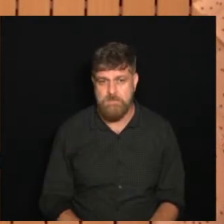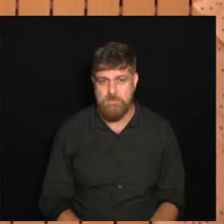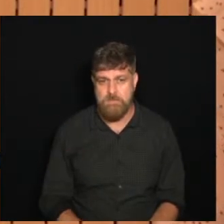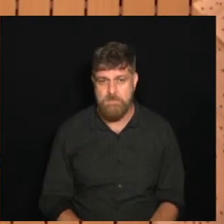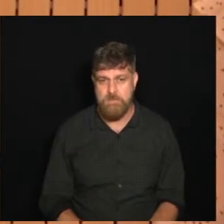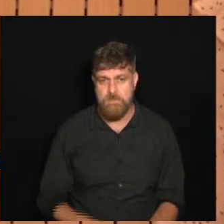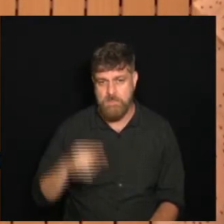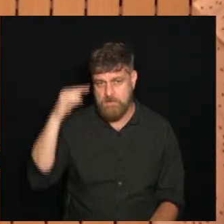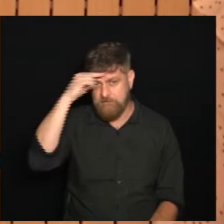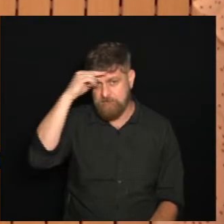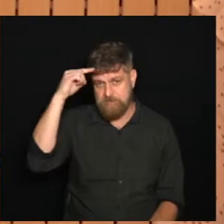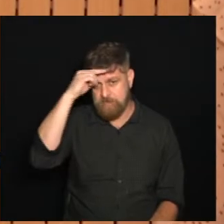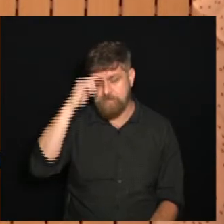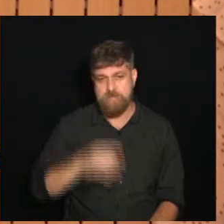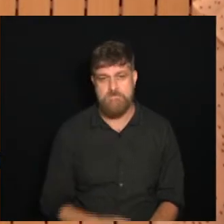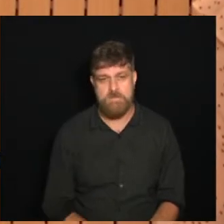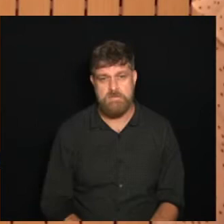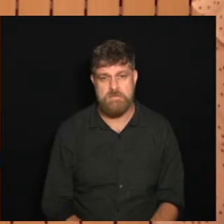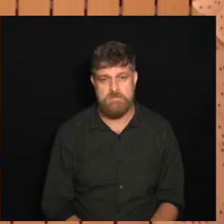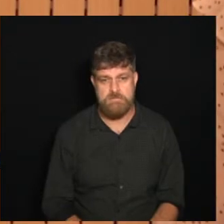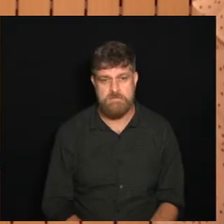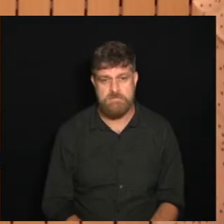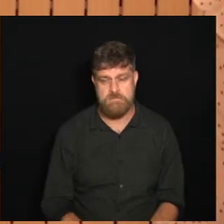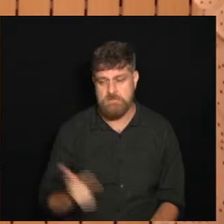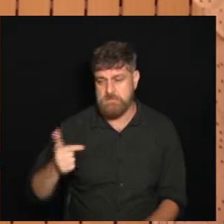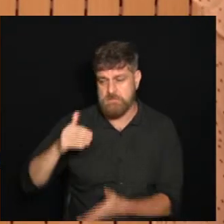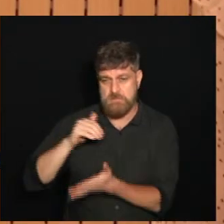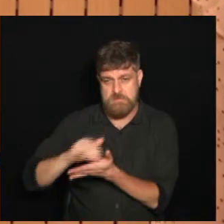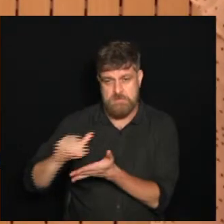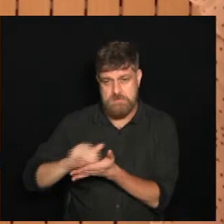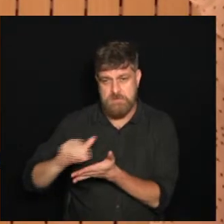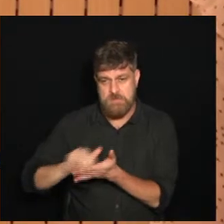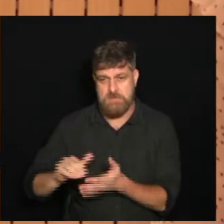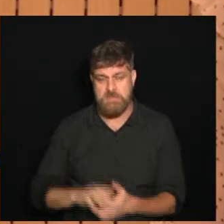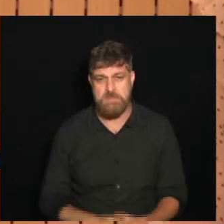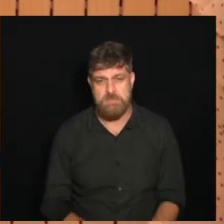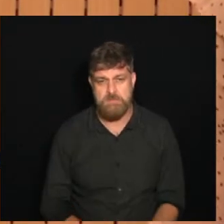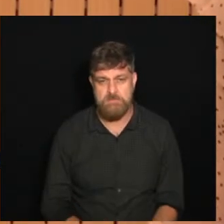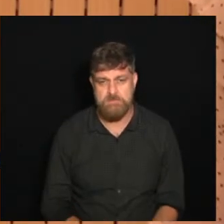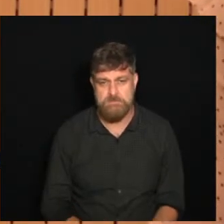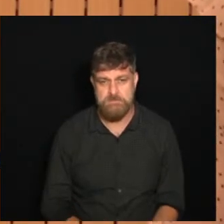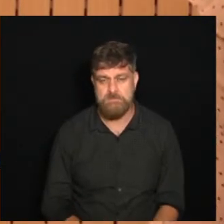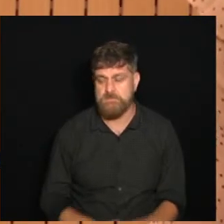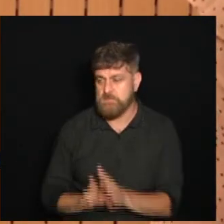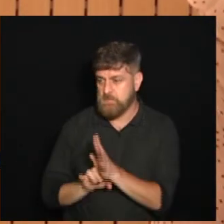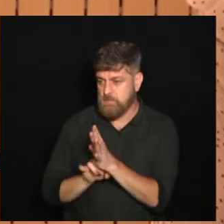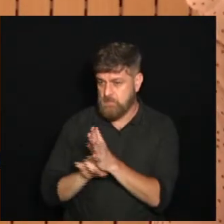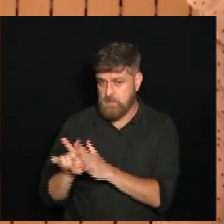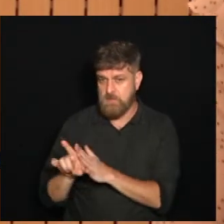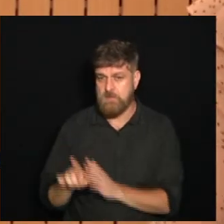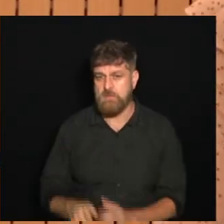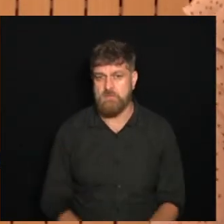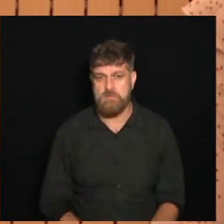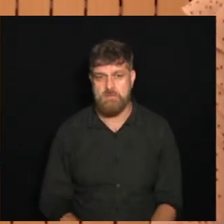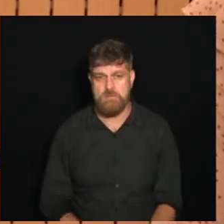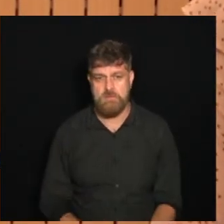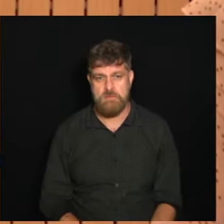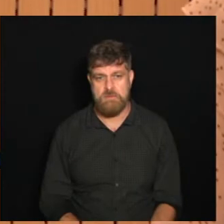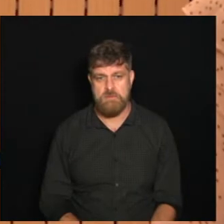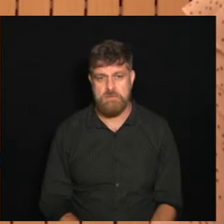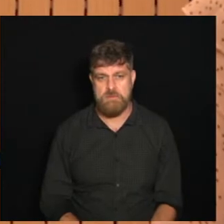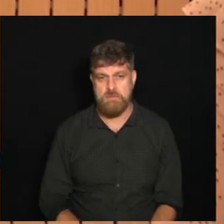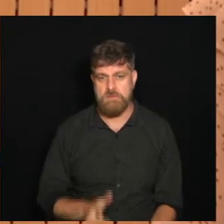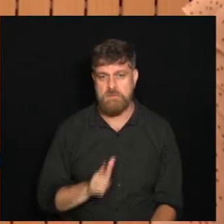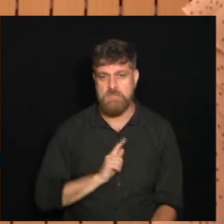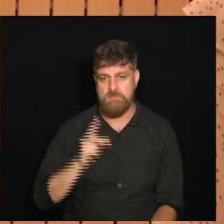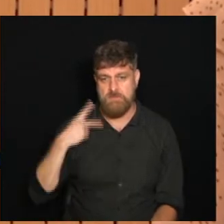Felipe Marquesi, segundo secretário ad hoc. Indago de vossa excelência se